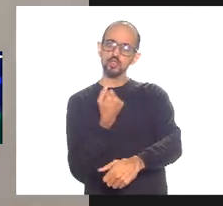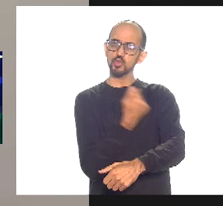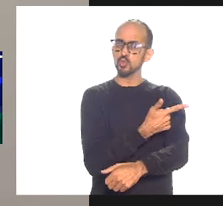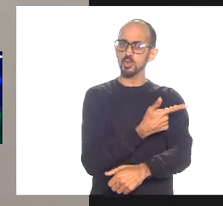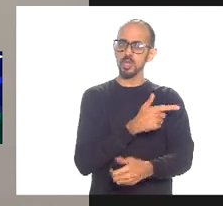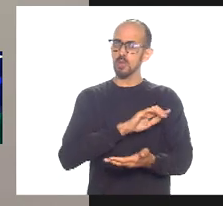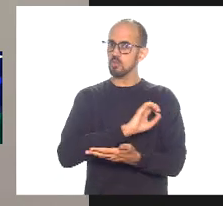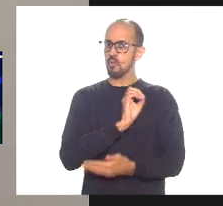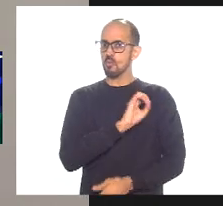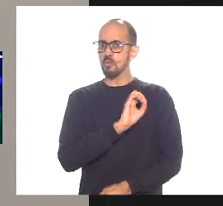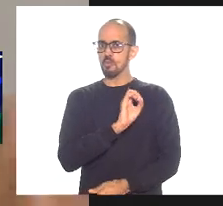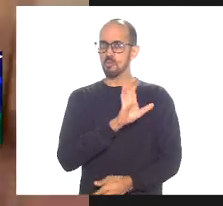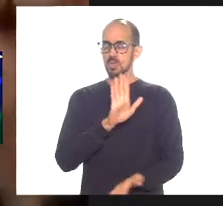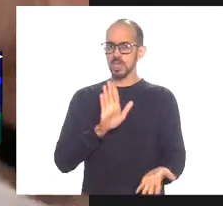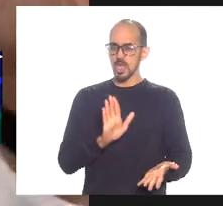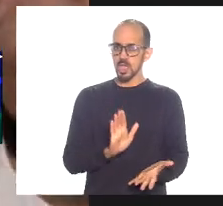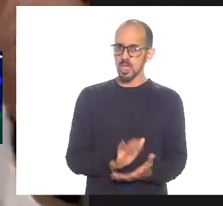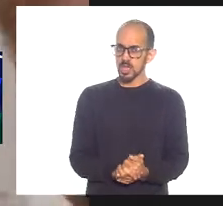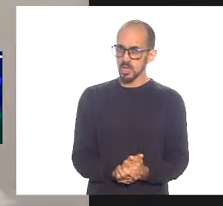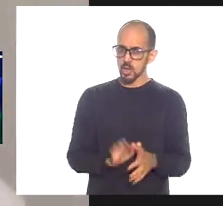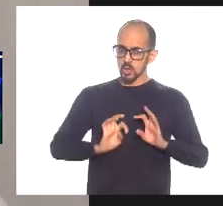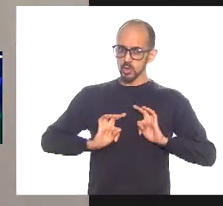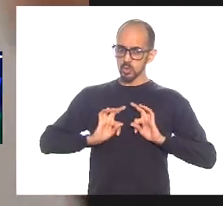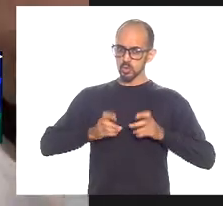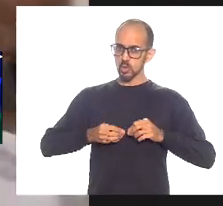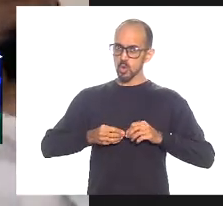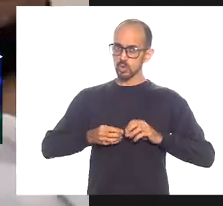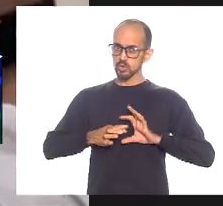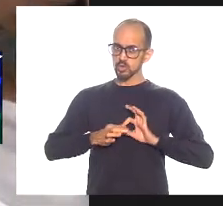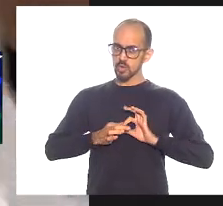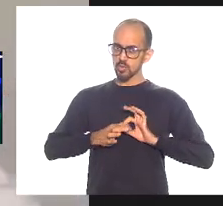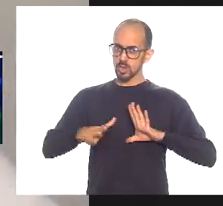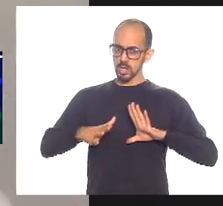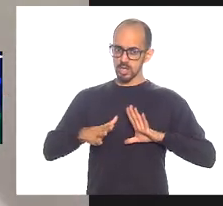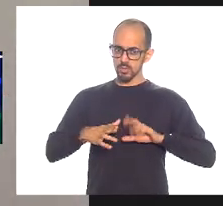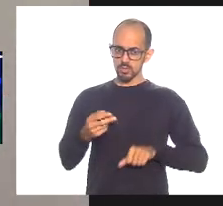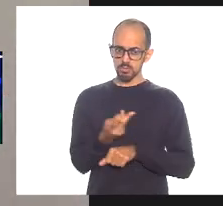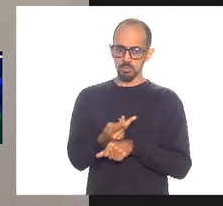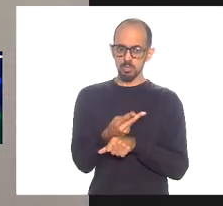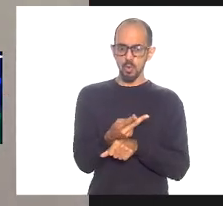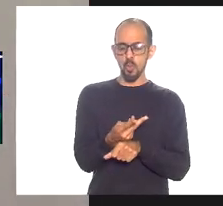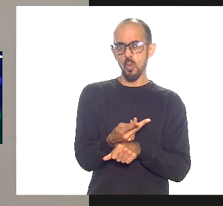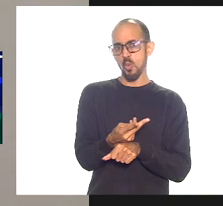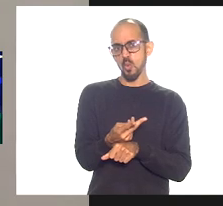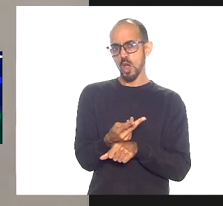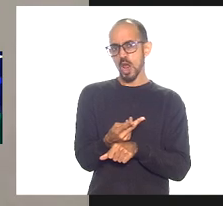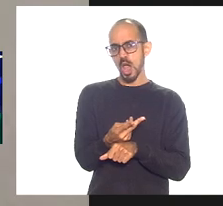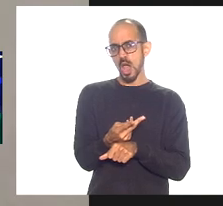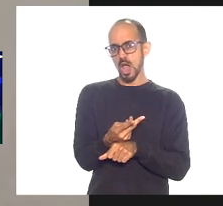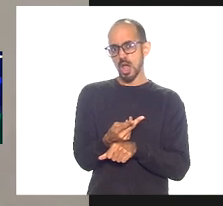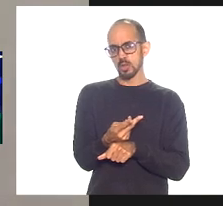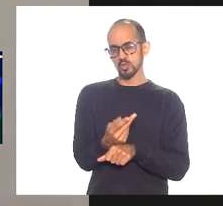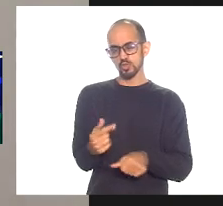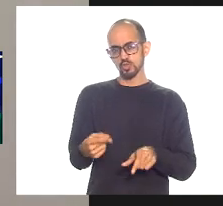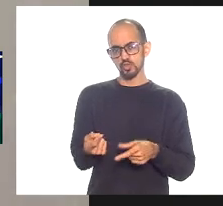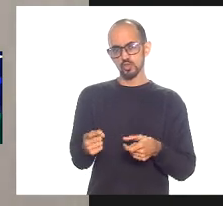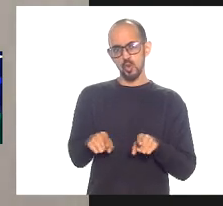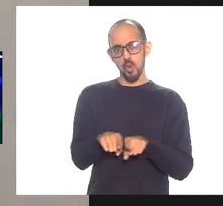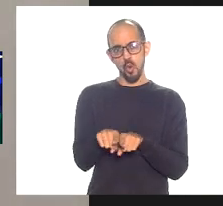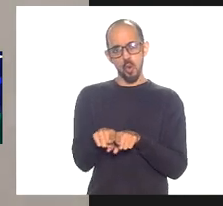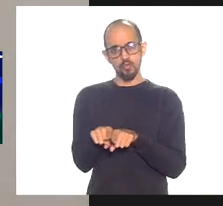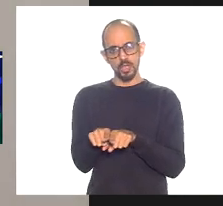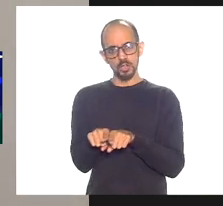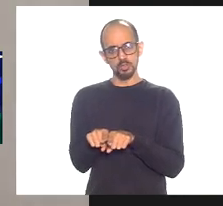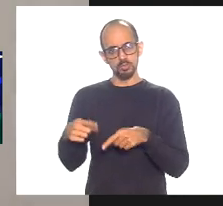é livre para buscar as suas orientações ideológicas dos seus aliados políticos agora não me